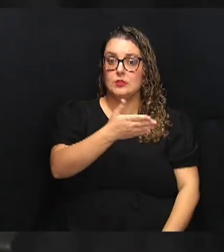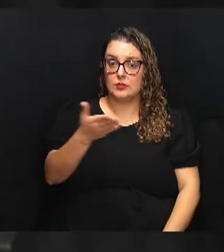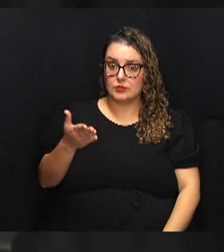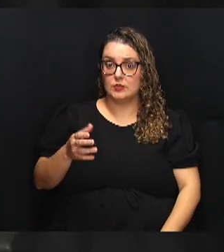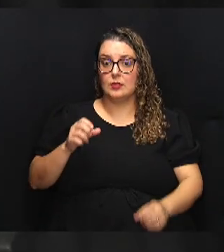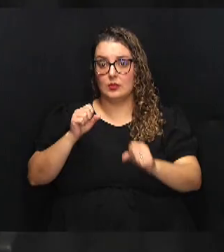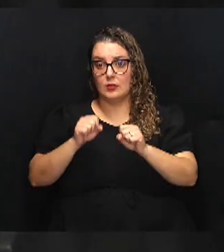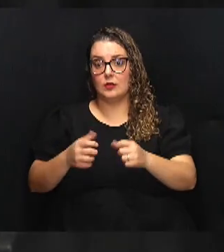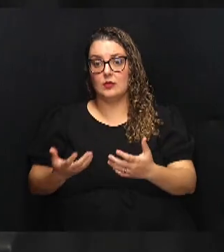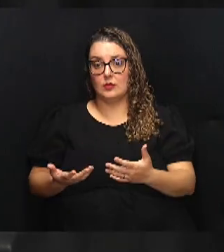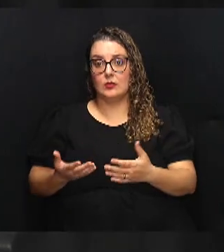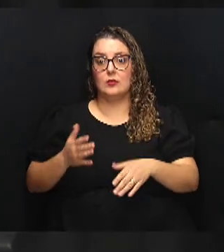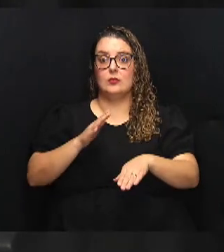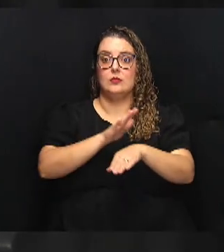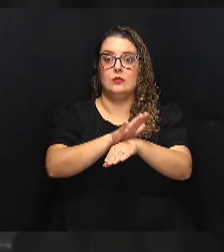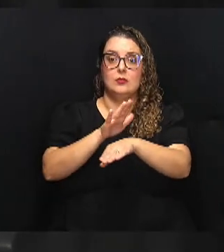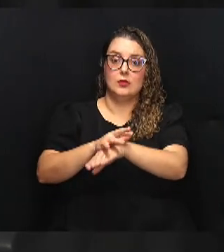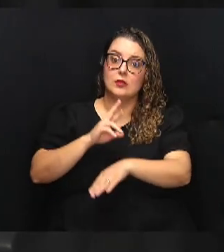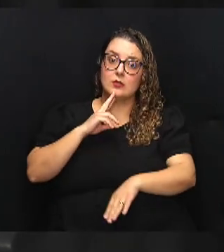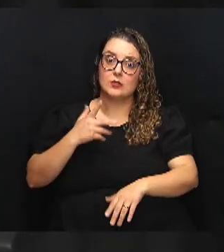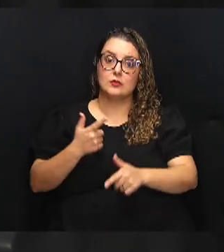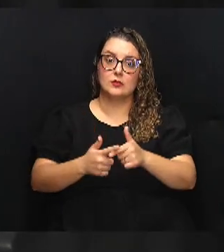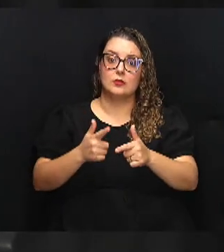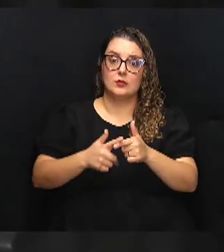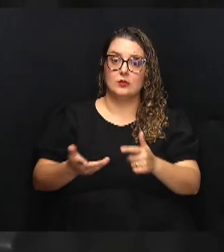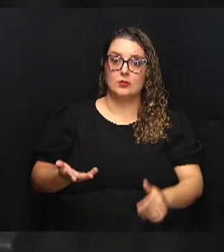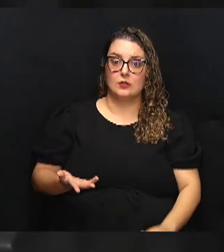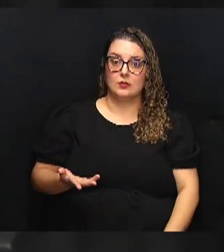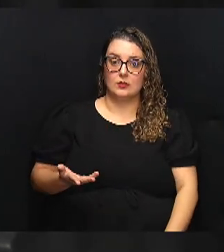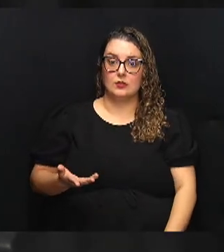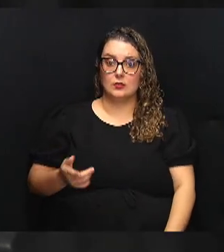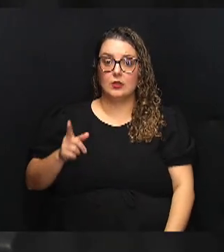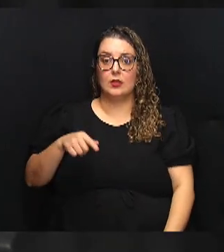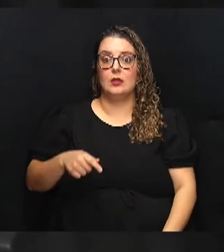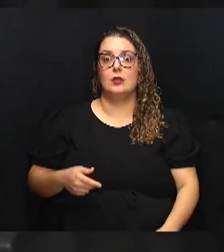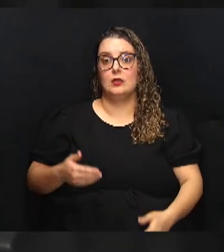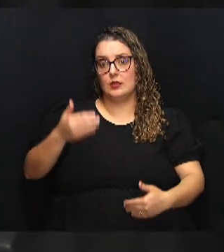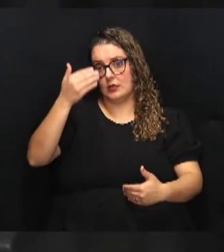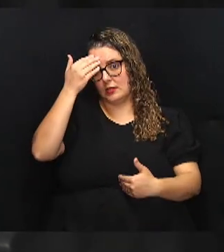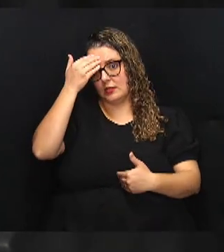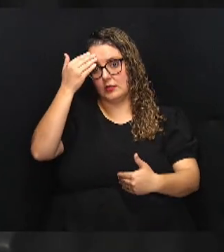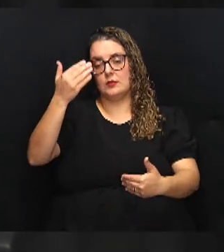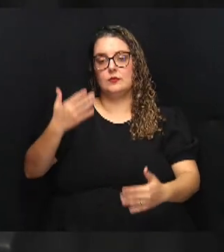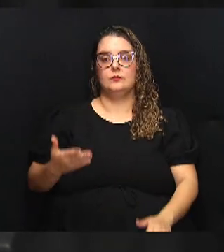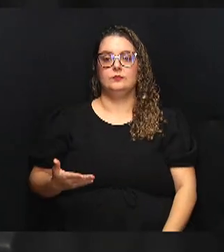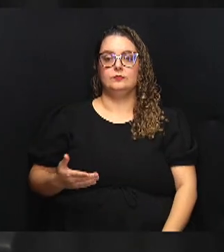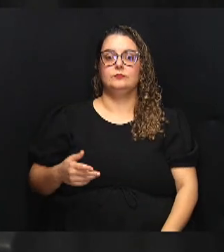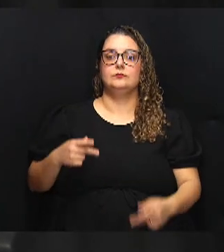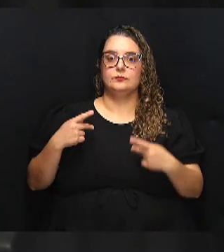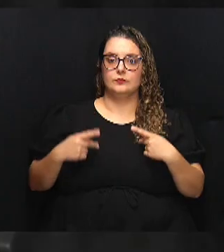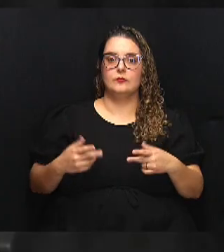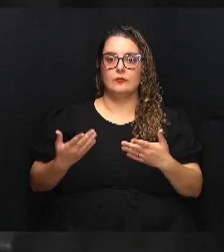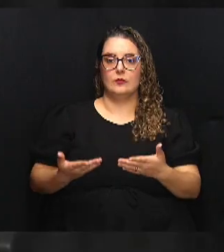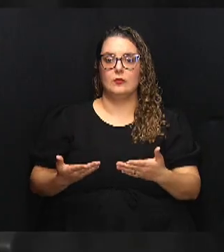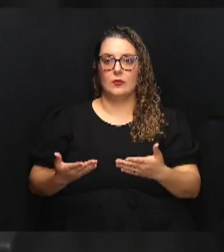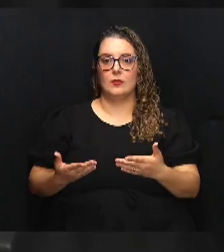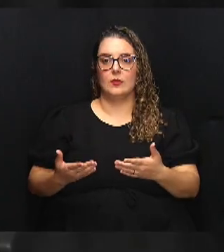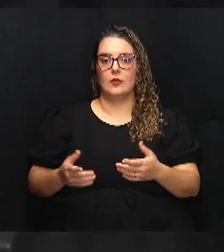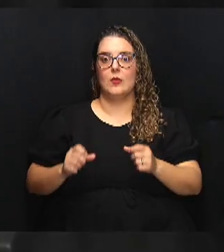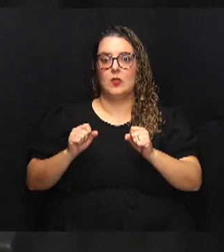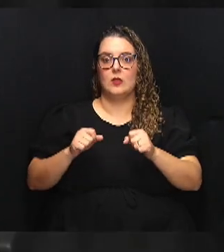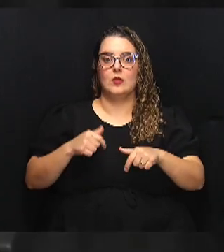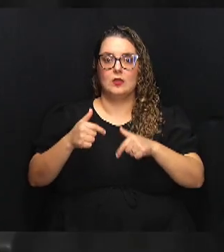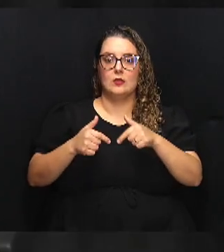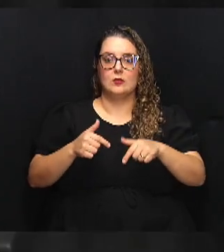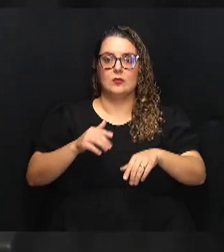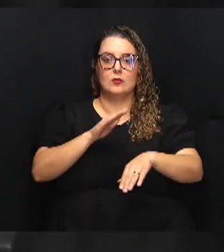poder ajudar a resolver um problema. Então é muito gratificante, né, estar nessa posição, poder trabalhar em prol da nossa